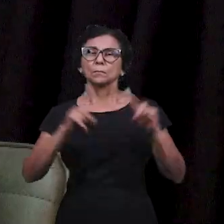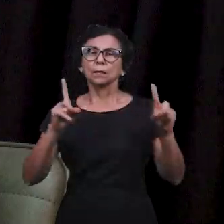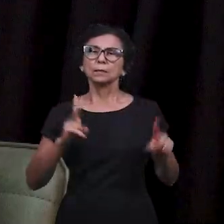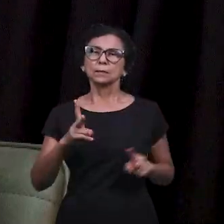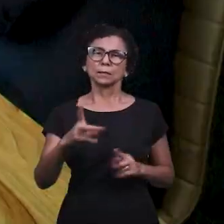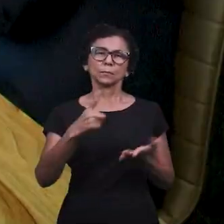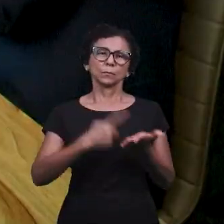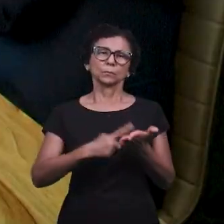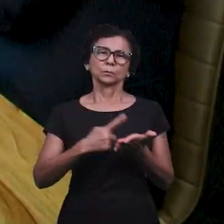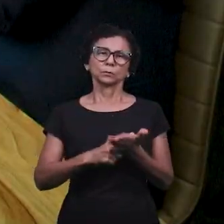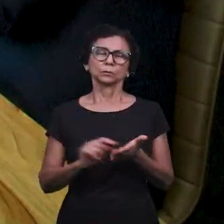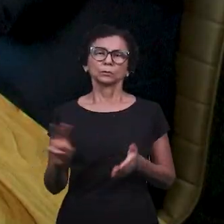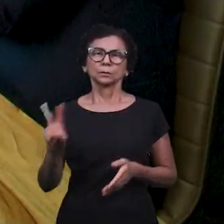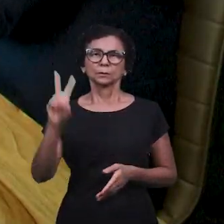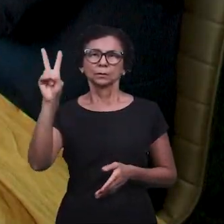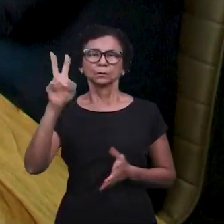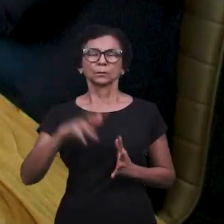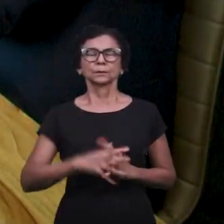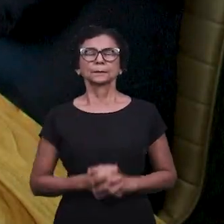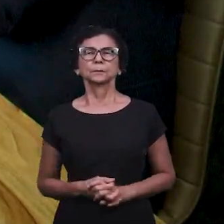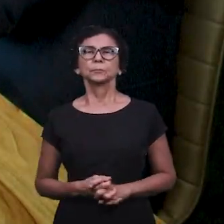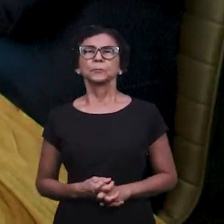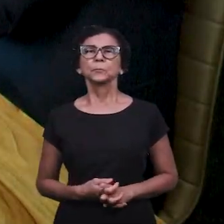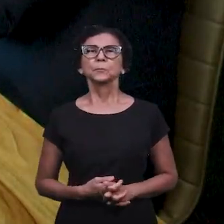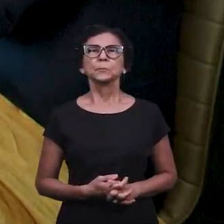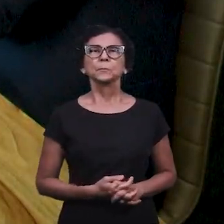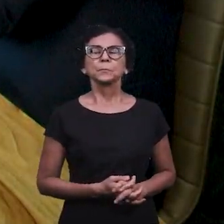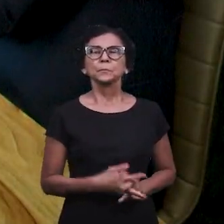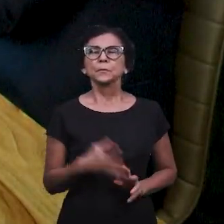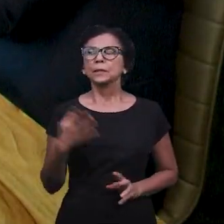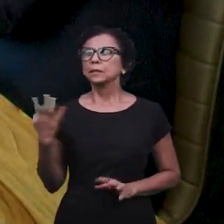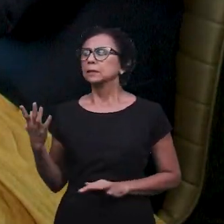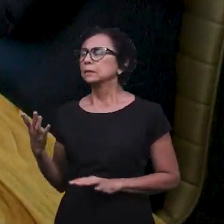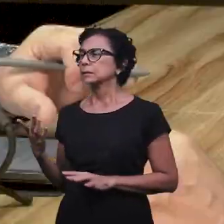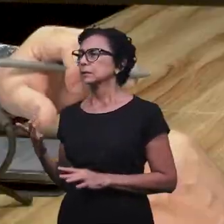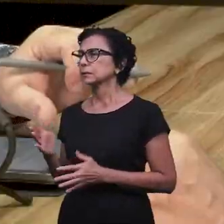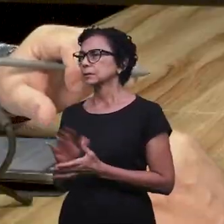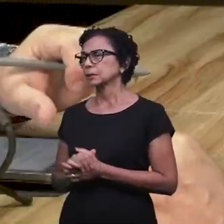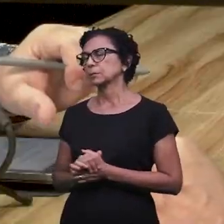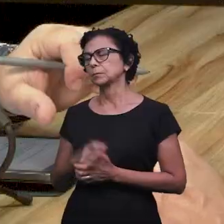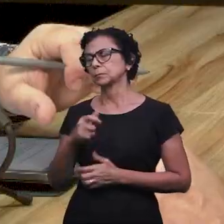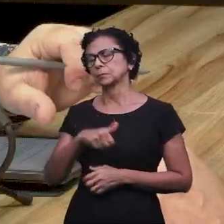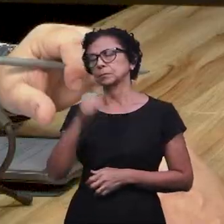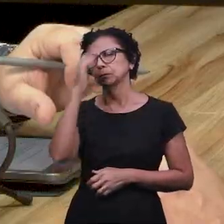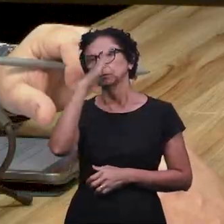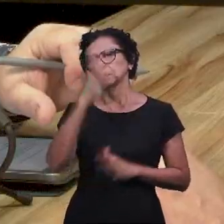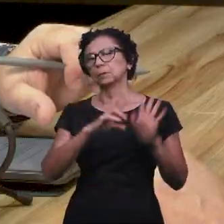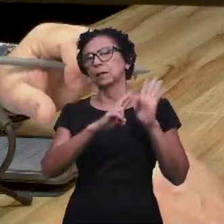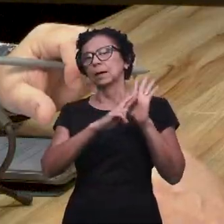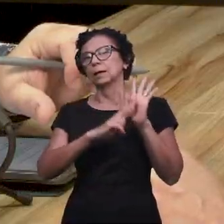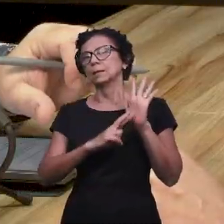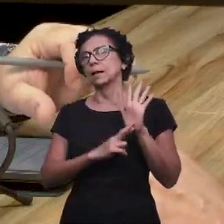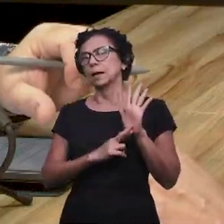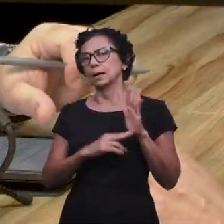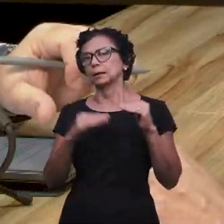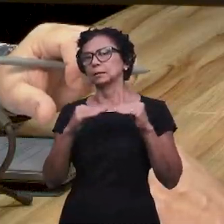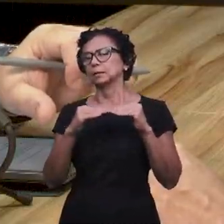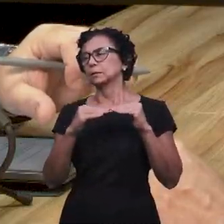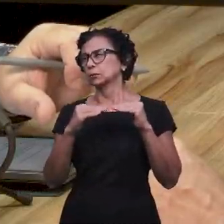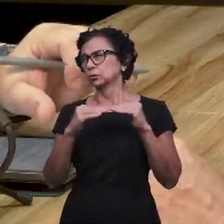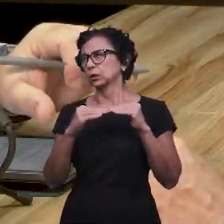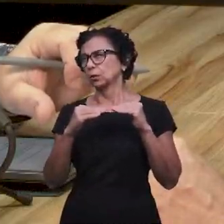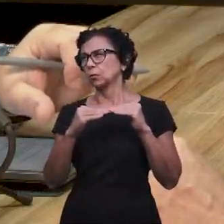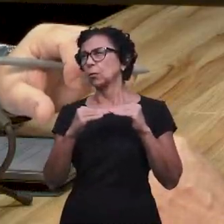tempo. E, doutor Rafael, as normas vigentes no Brasil, elas estão de acordo com aquilo que são as